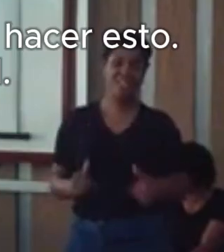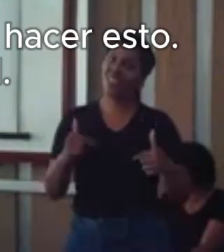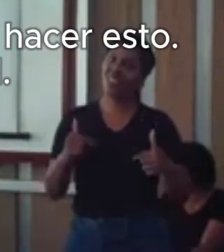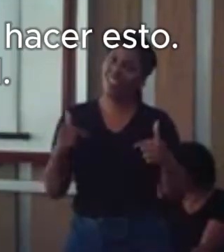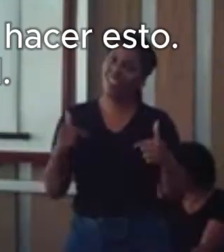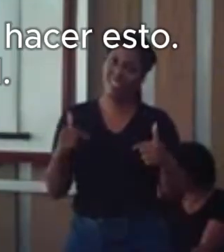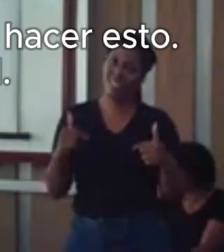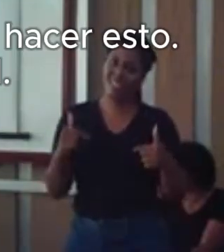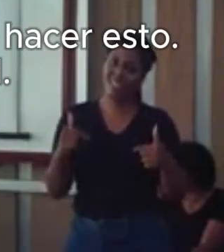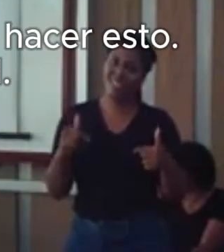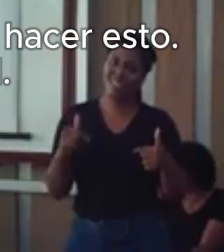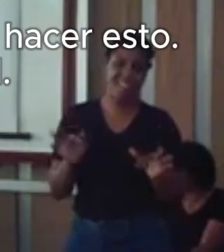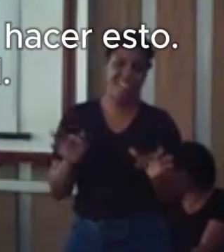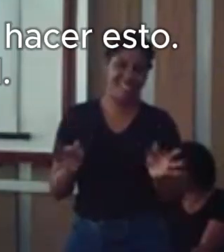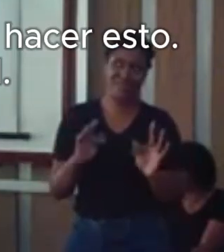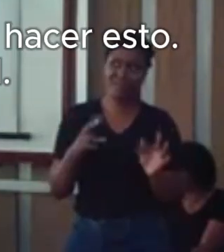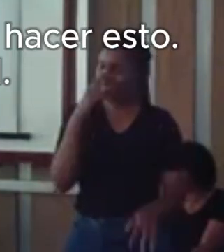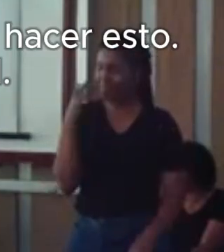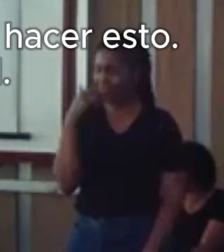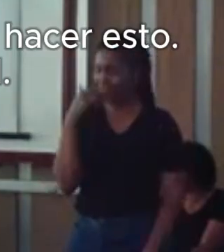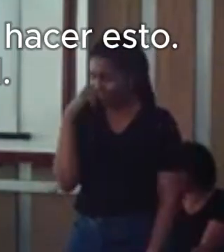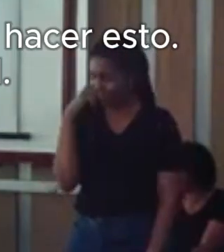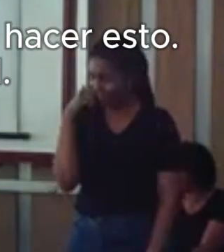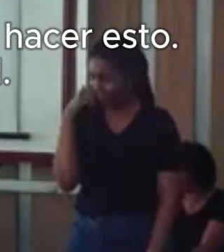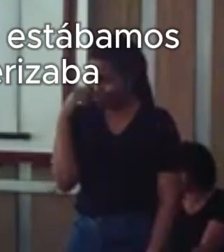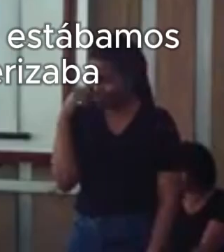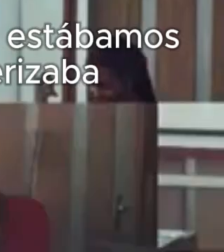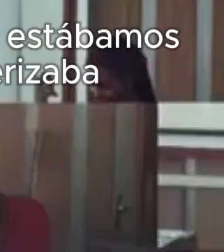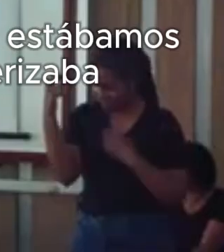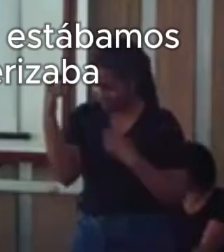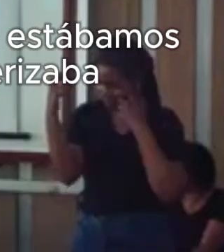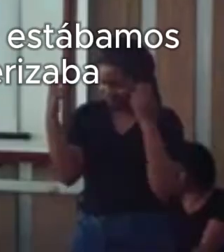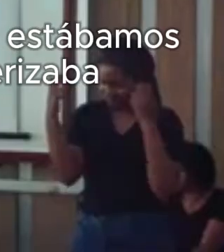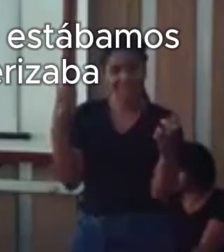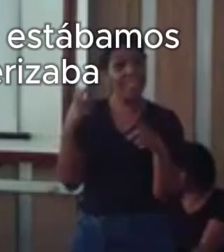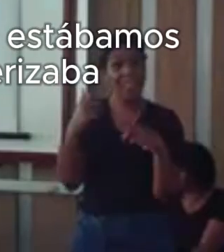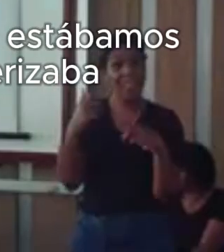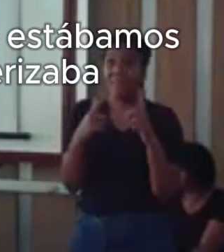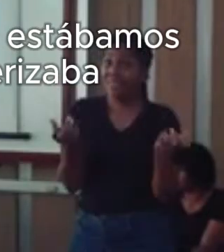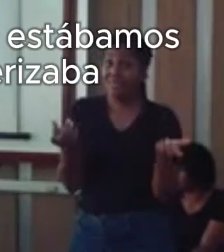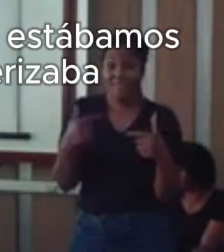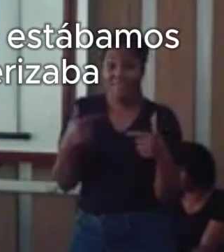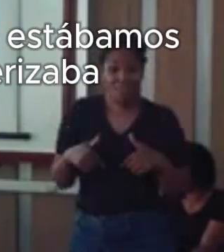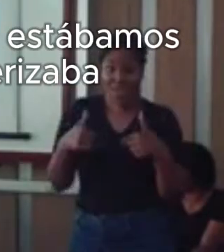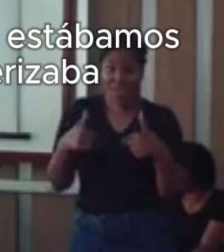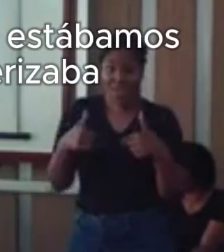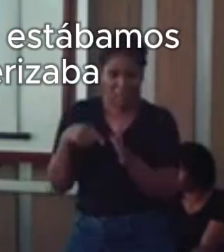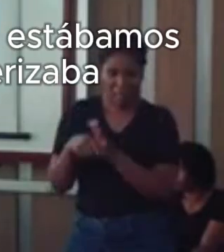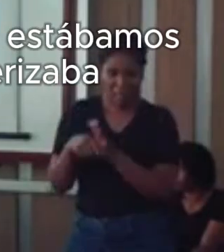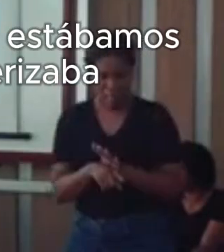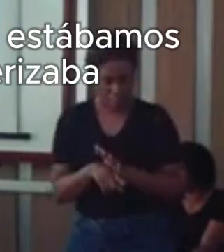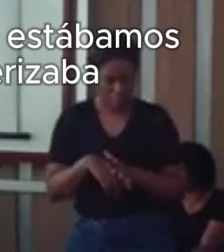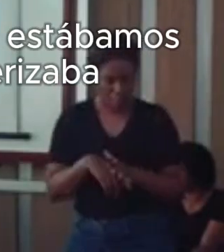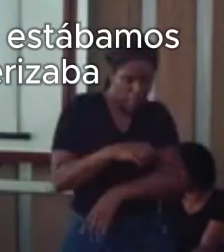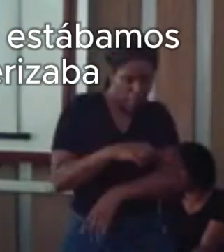assim, quase vergonhosa, que aconteceu totalmente por acaso. Não estava procurando, não estava fazendo